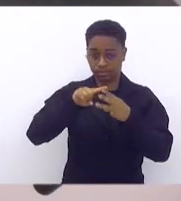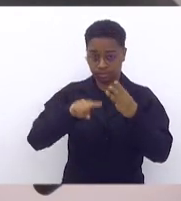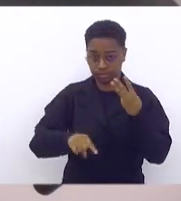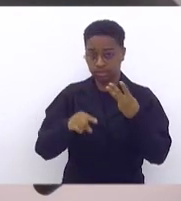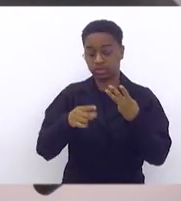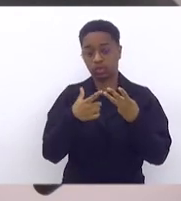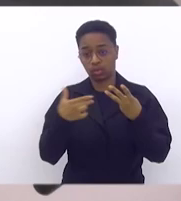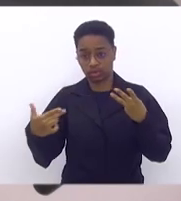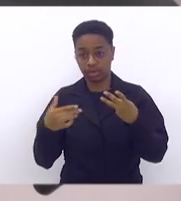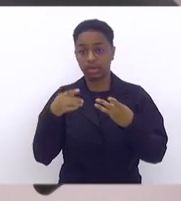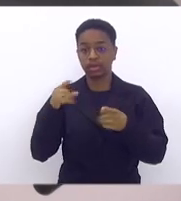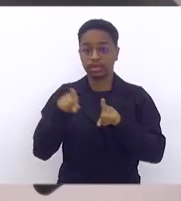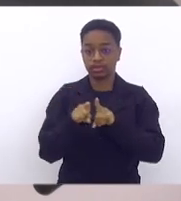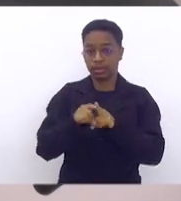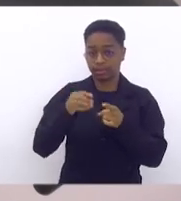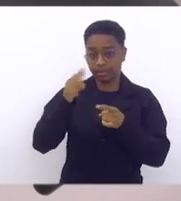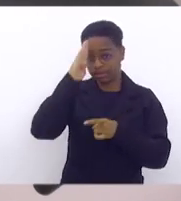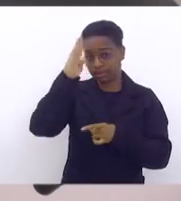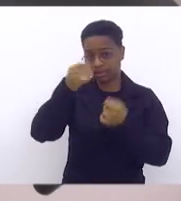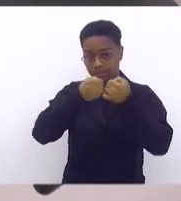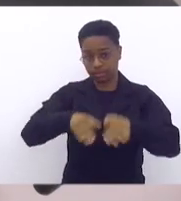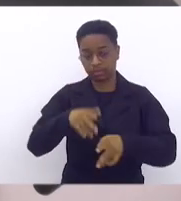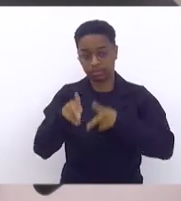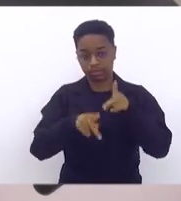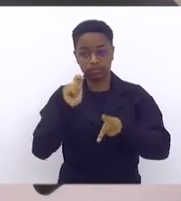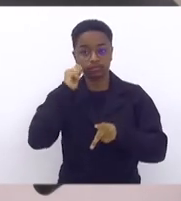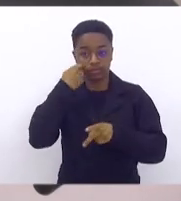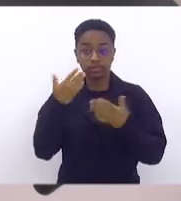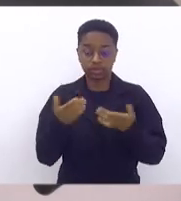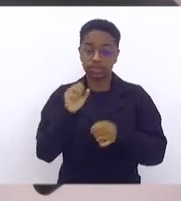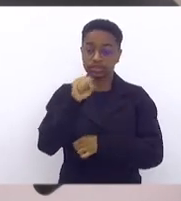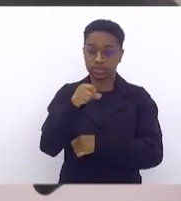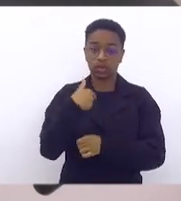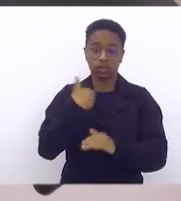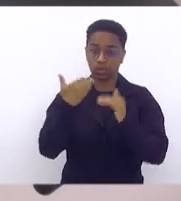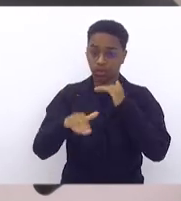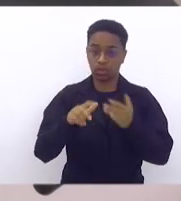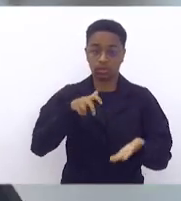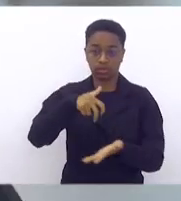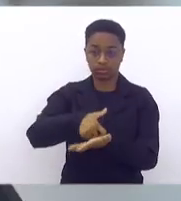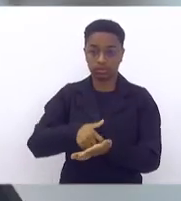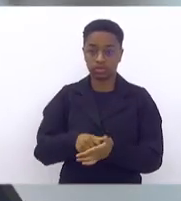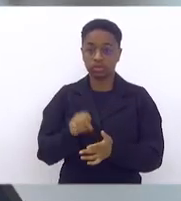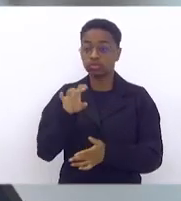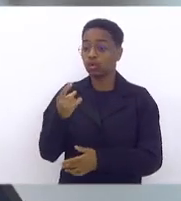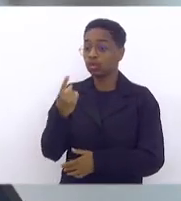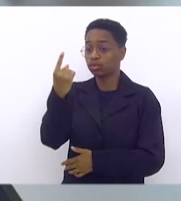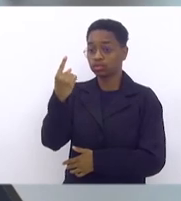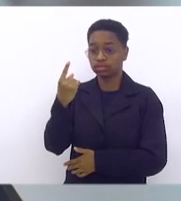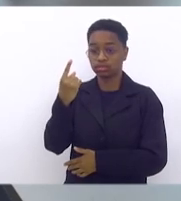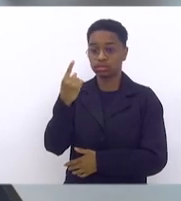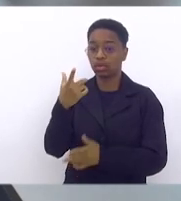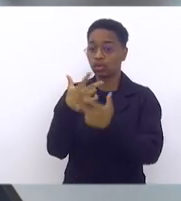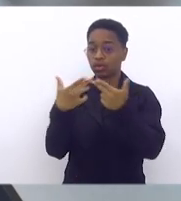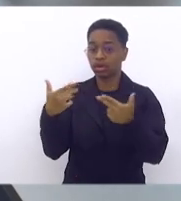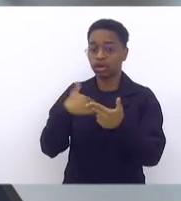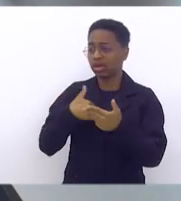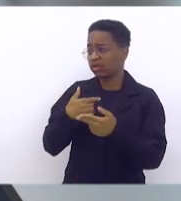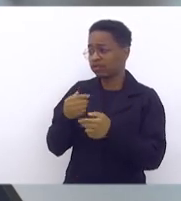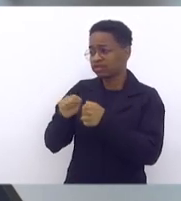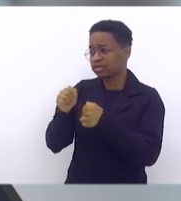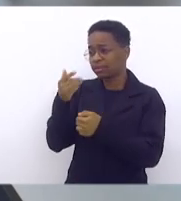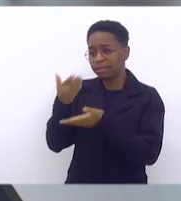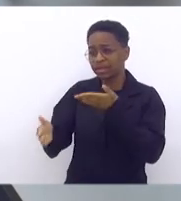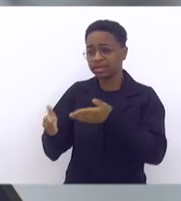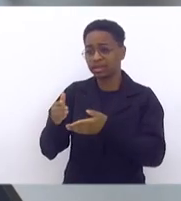os 3 delitos que afetam principalmente a população negra. Então, sim, eu sou abolicionista penal. Tá. É só uma coisinha só para... Não vou fazer você perder o